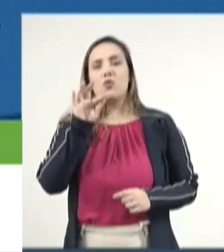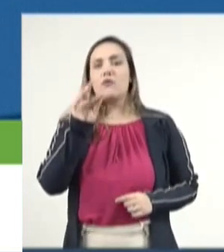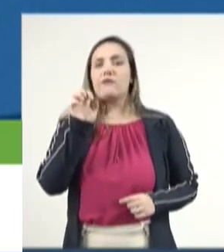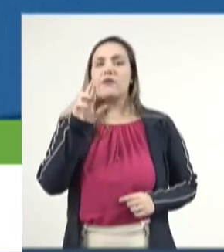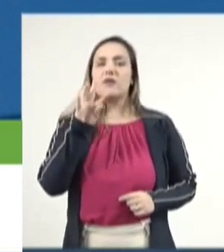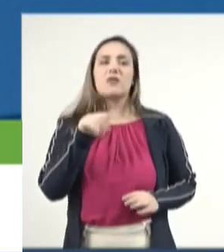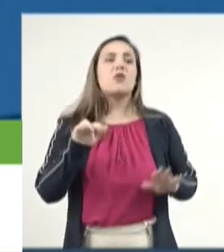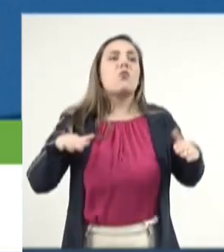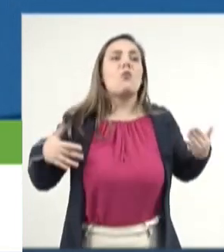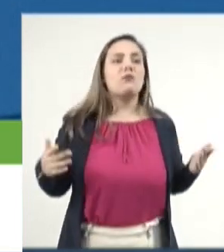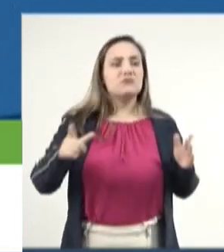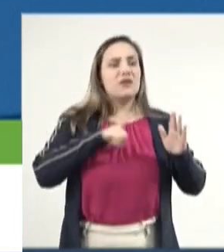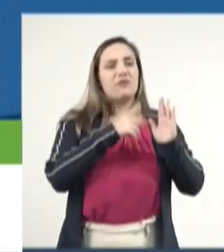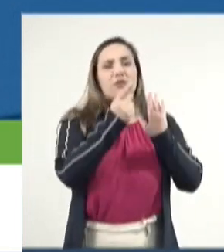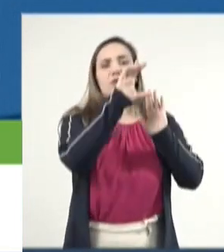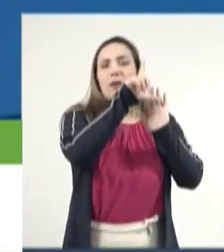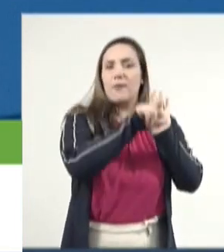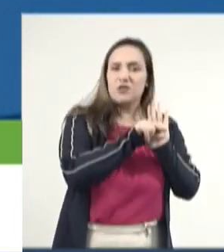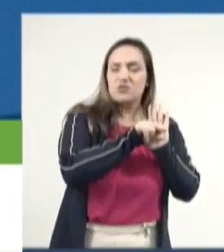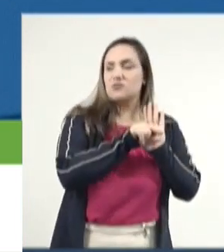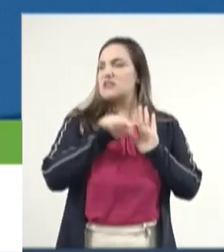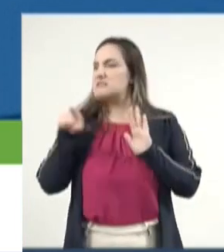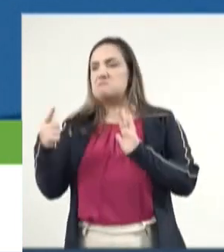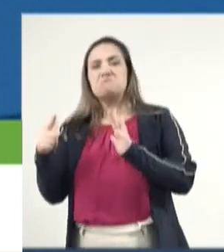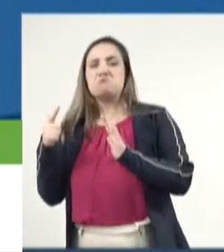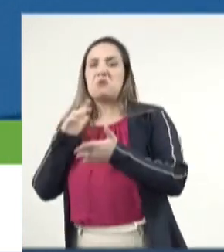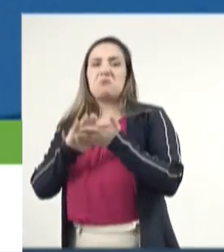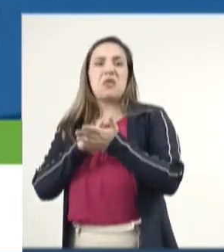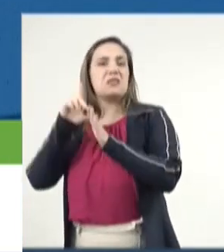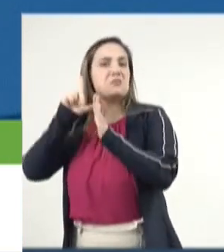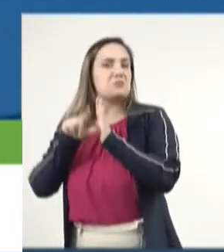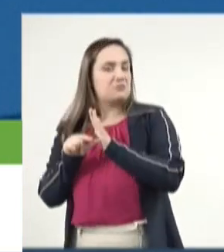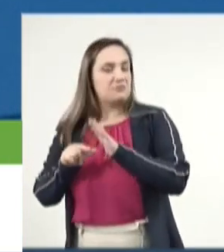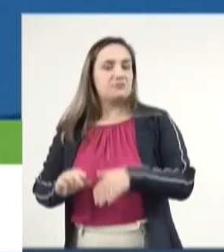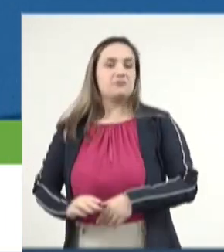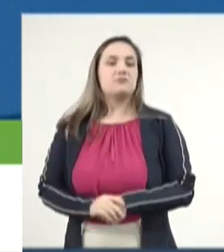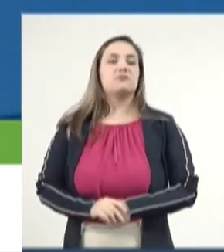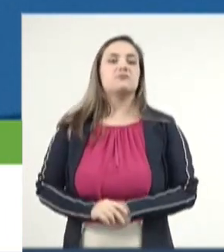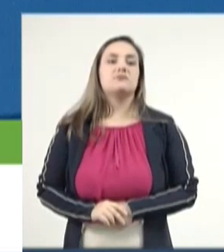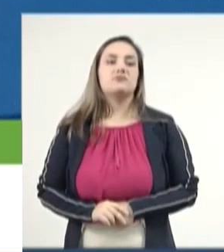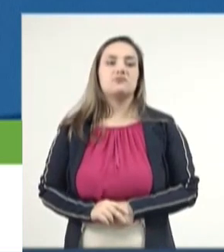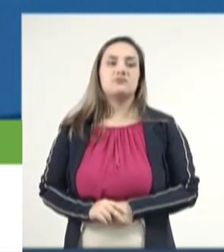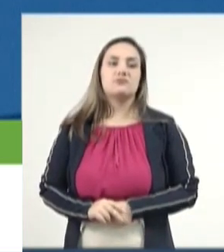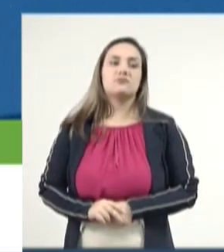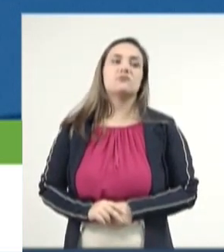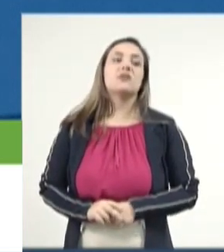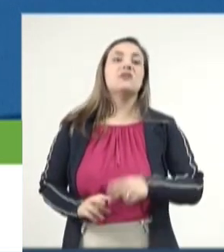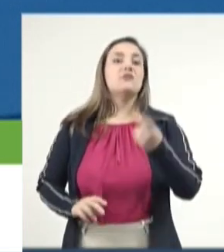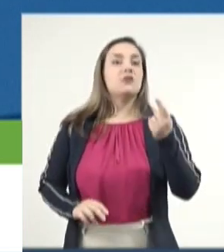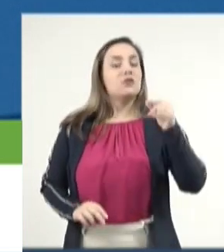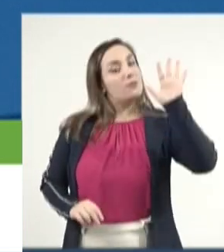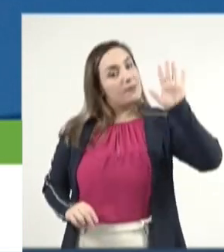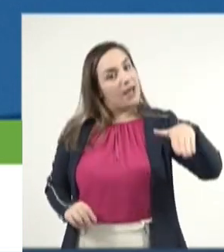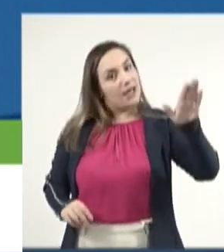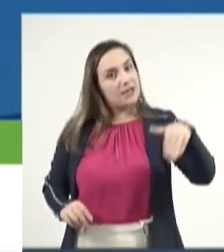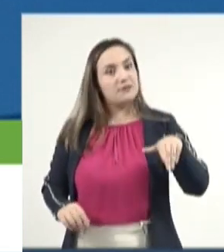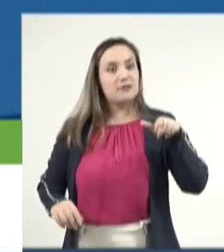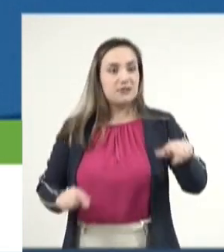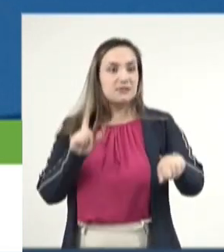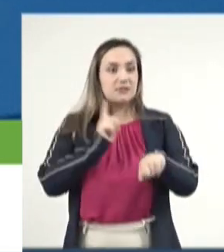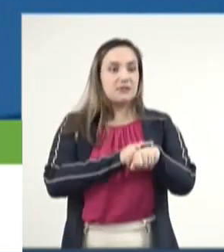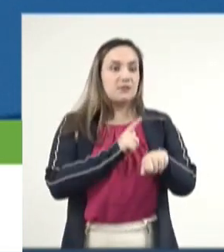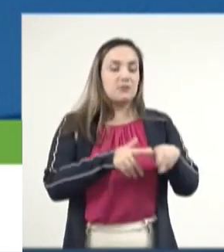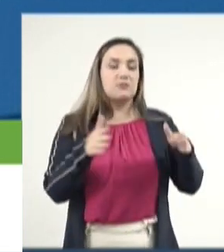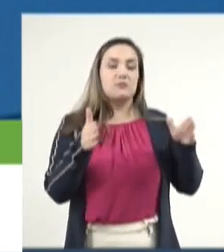preço reduzido daquele que não sofreu alteração de preço. Parágrafo 2º. Os preços promocionais da temporada